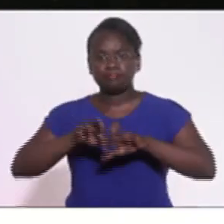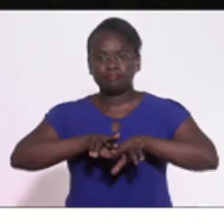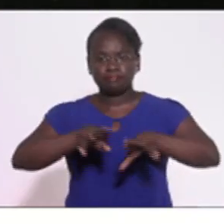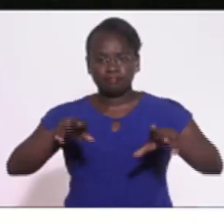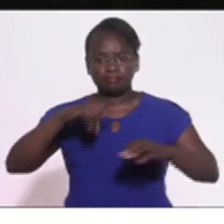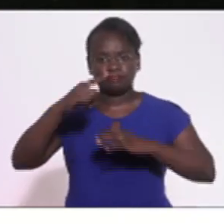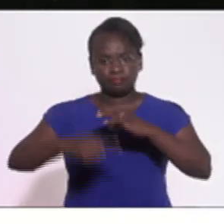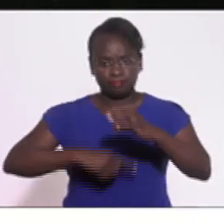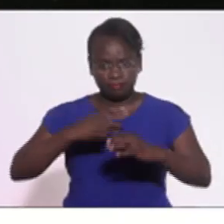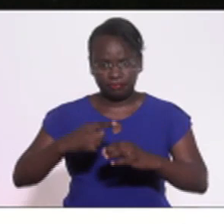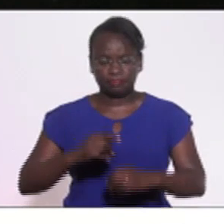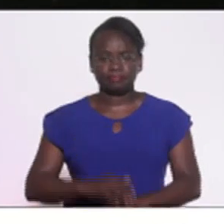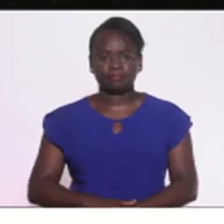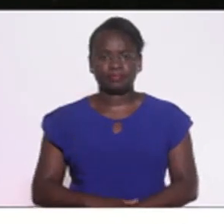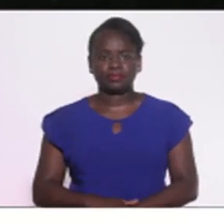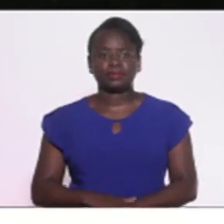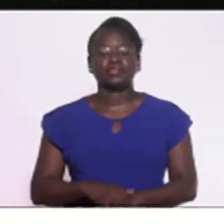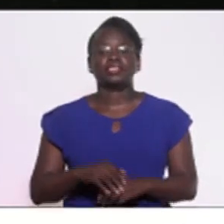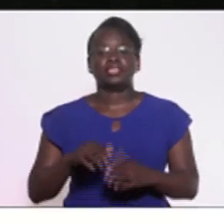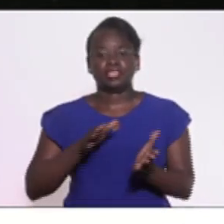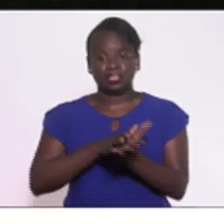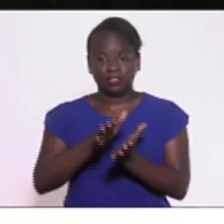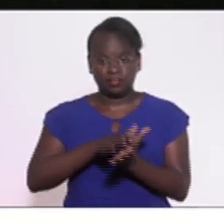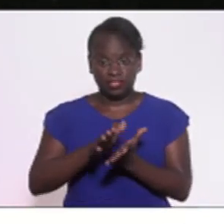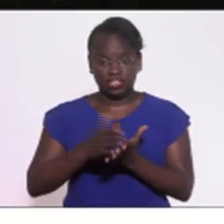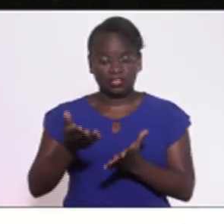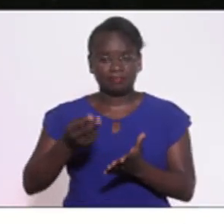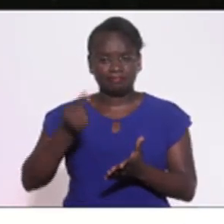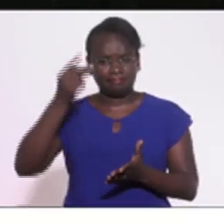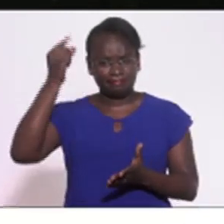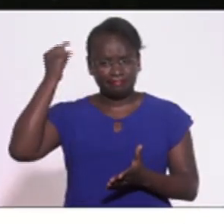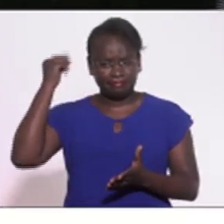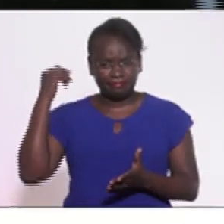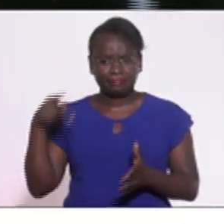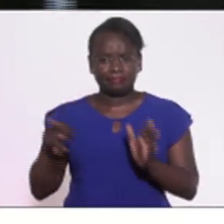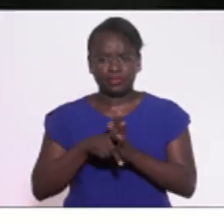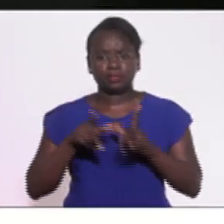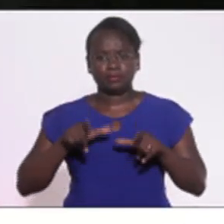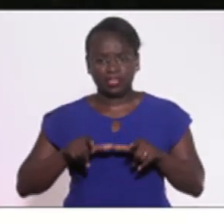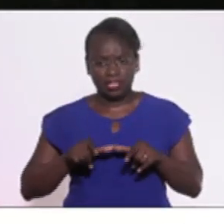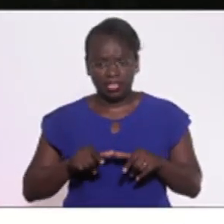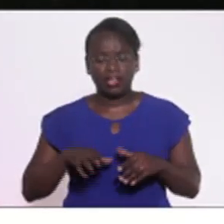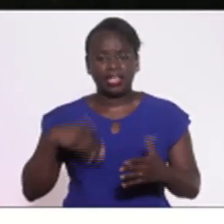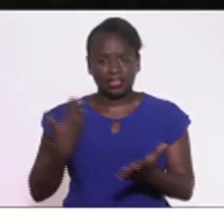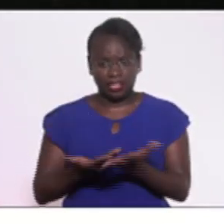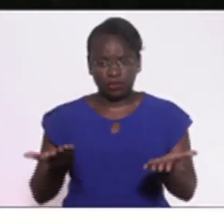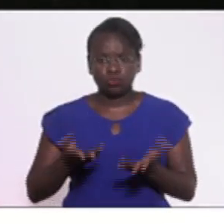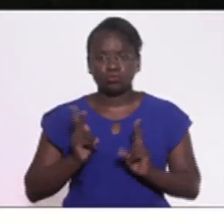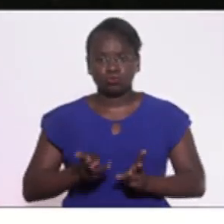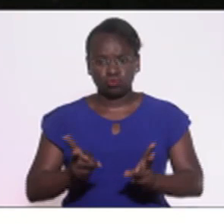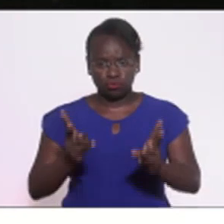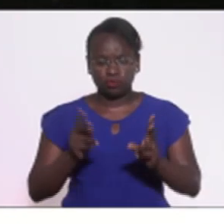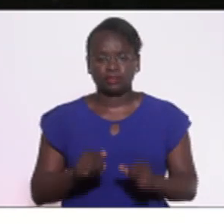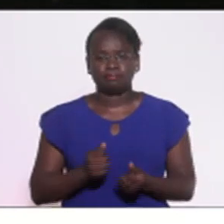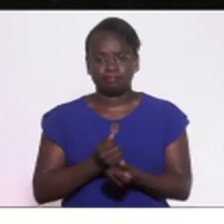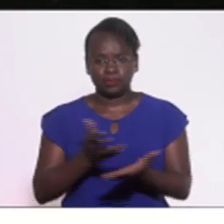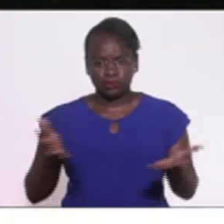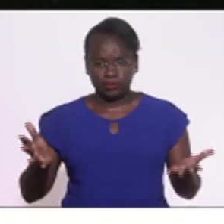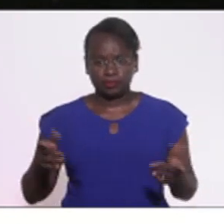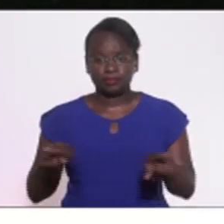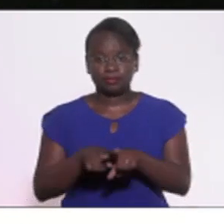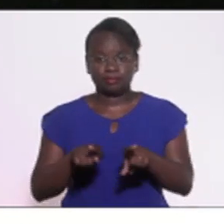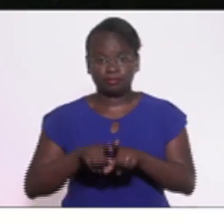desse mundo. É a revista judaica mais antiga do mundo ainda em circulação. Tem o programa de